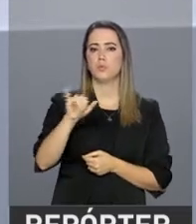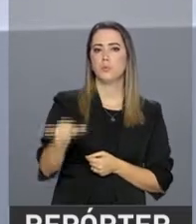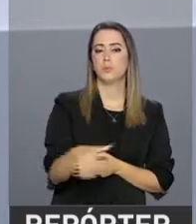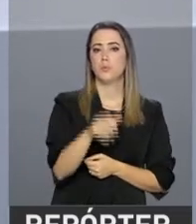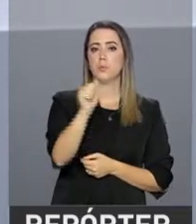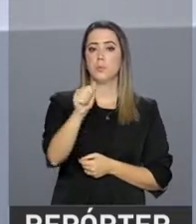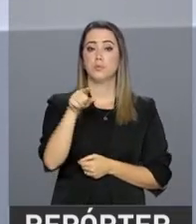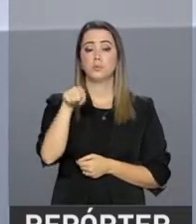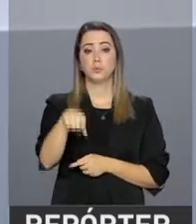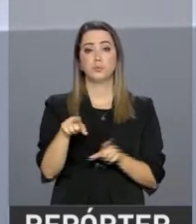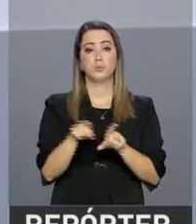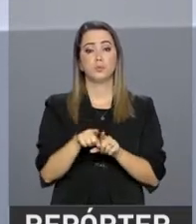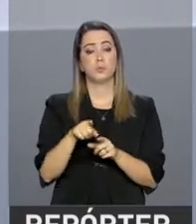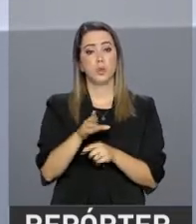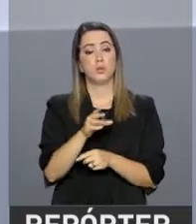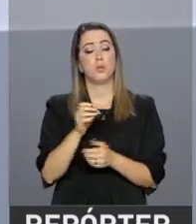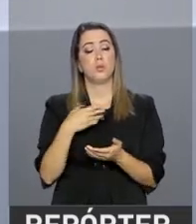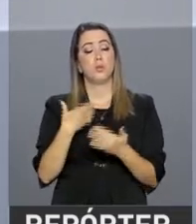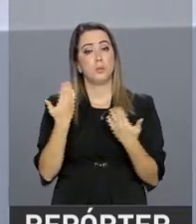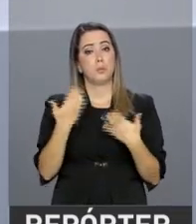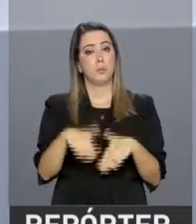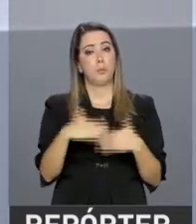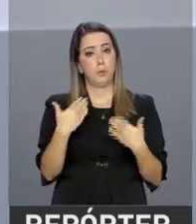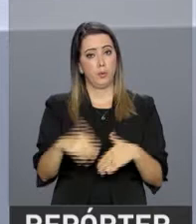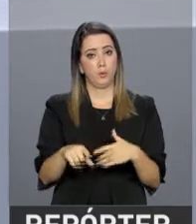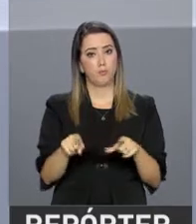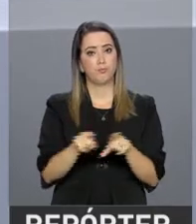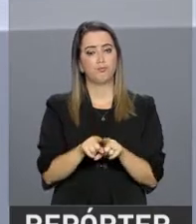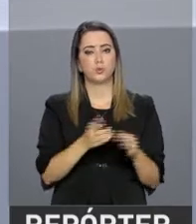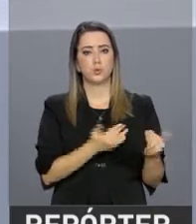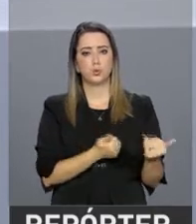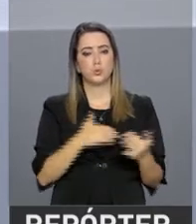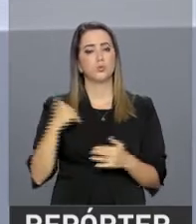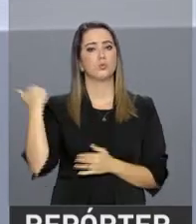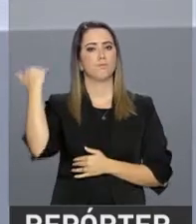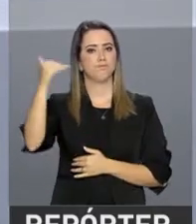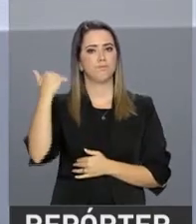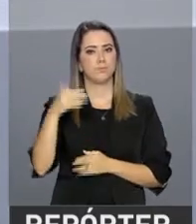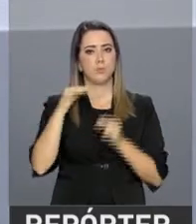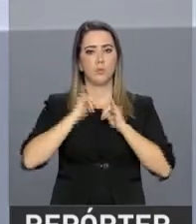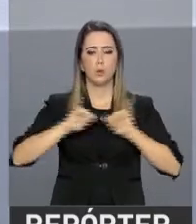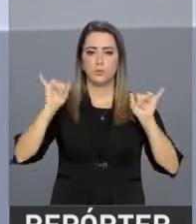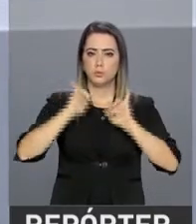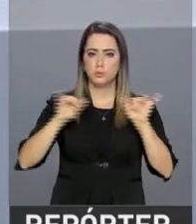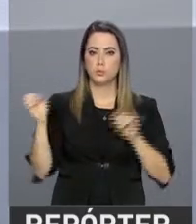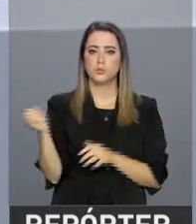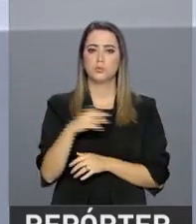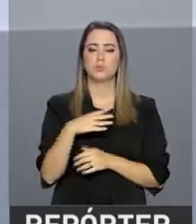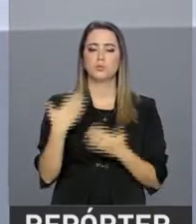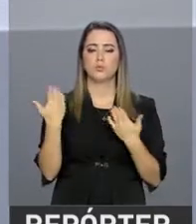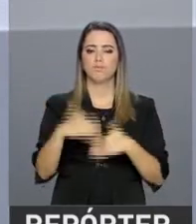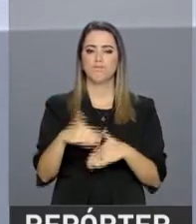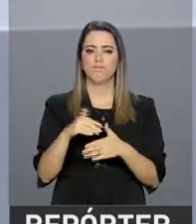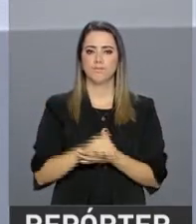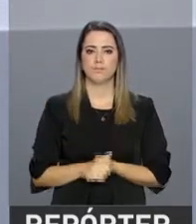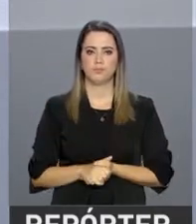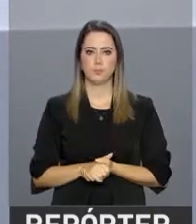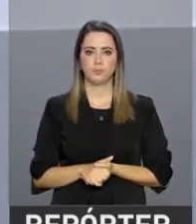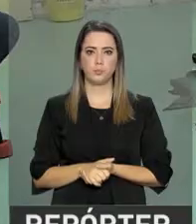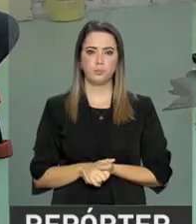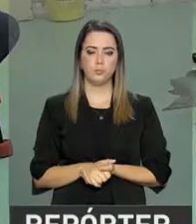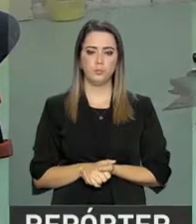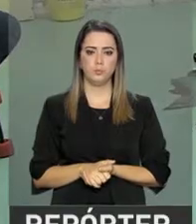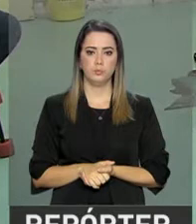para certificação de competências de jovens e adultos e o ministério da educação anunciou novidades para as provas de 2018